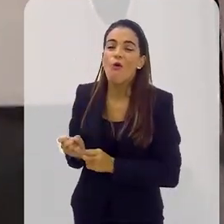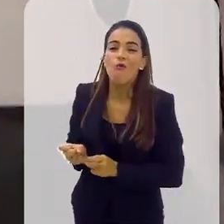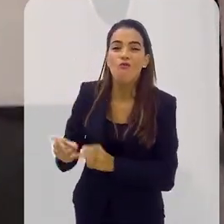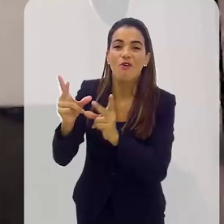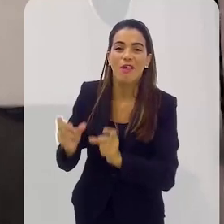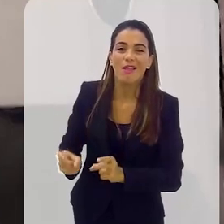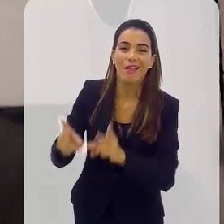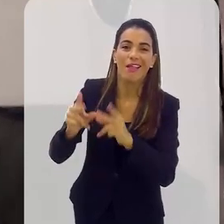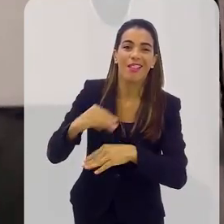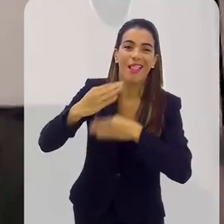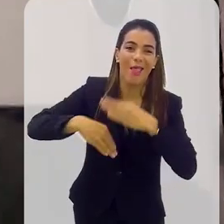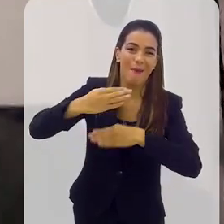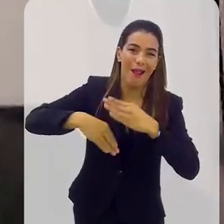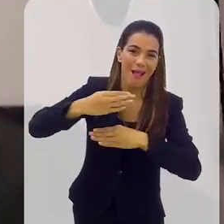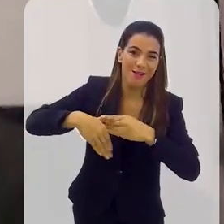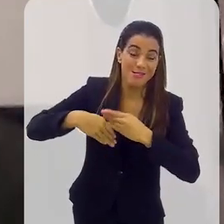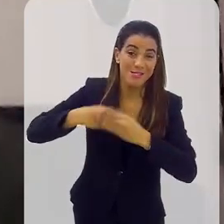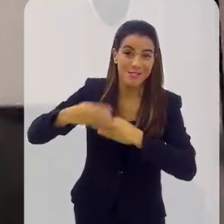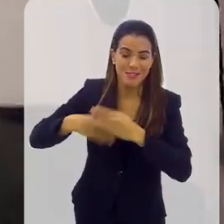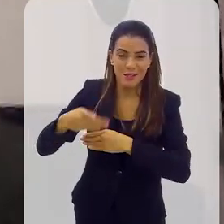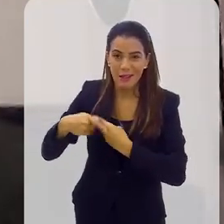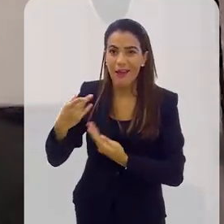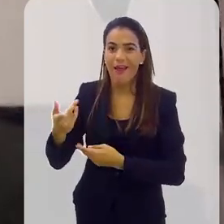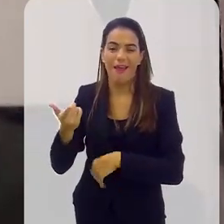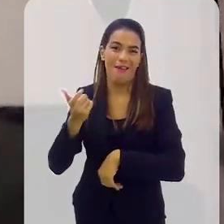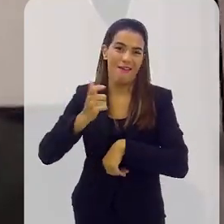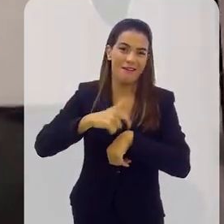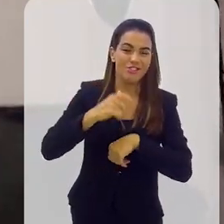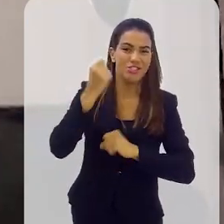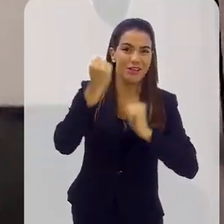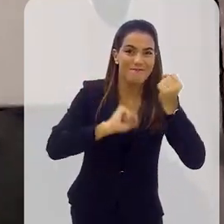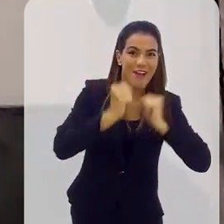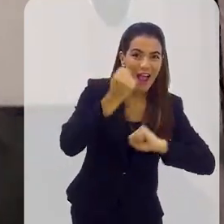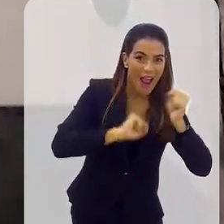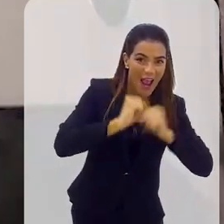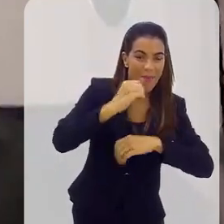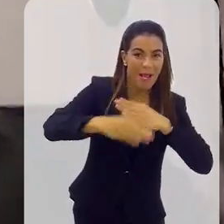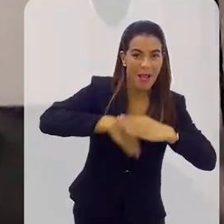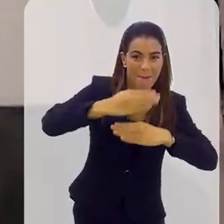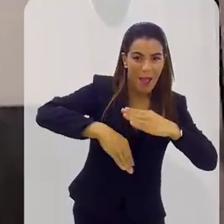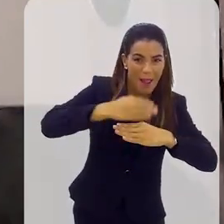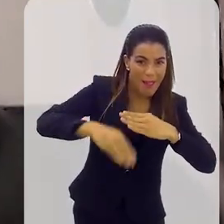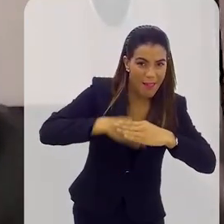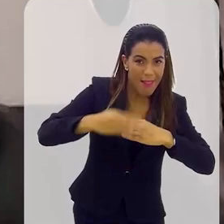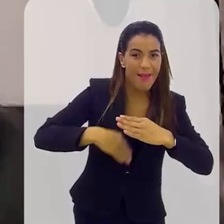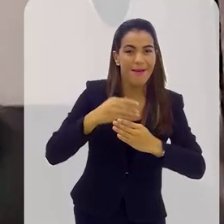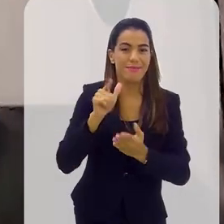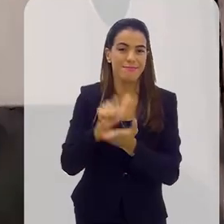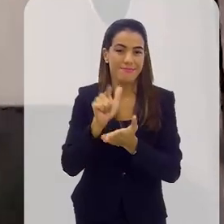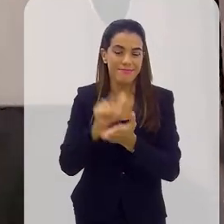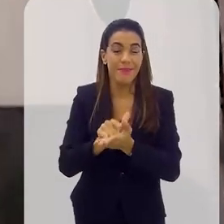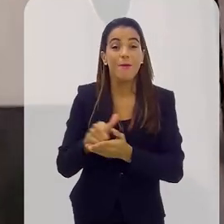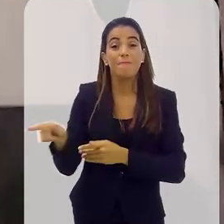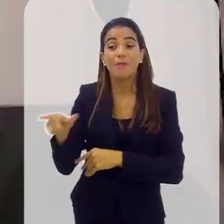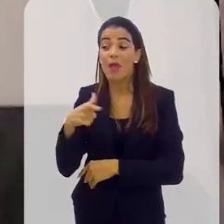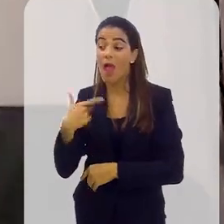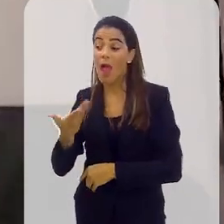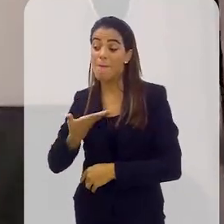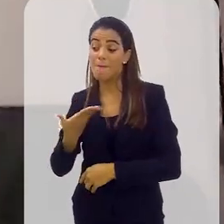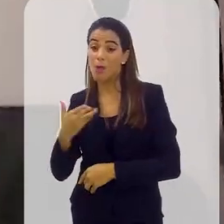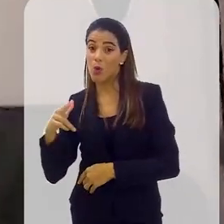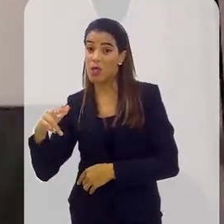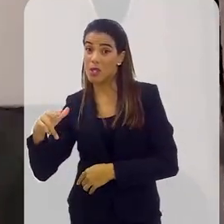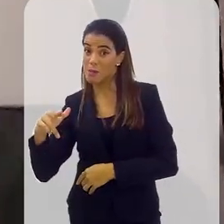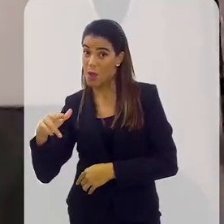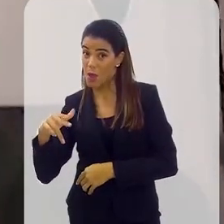o fornecedor dessas embalagens, né? E de alguma maneira ele fez com que a fábrica de embalagens, que era de um